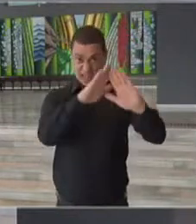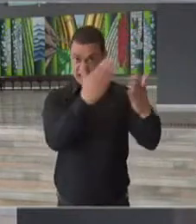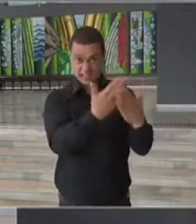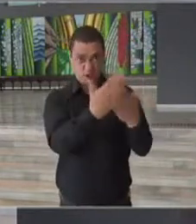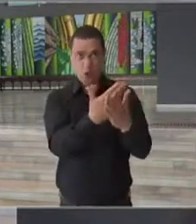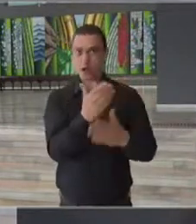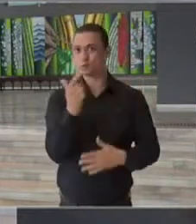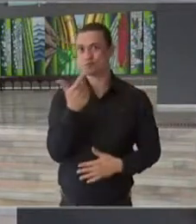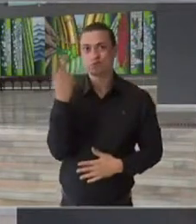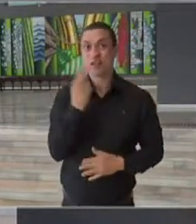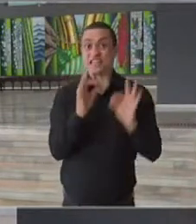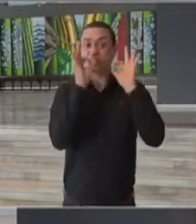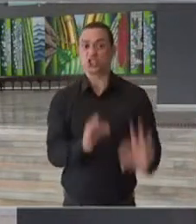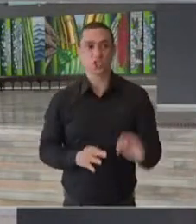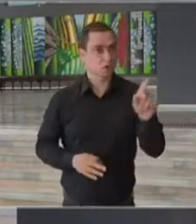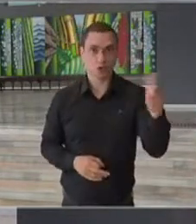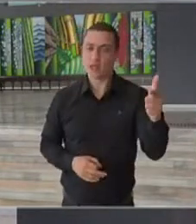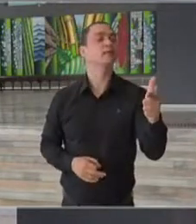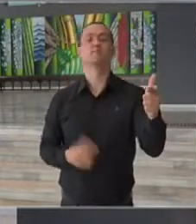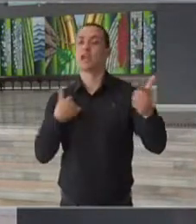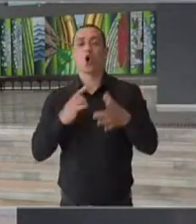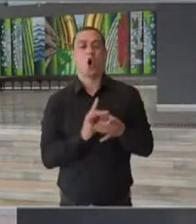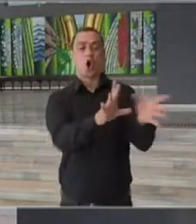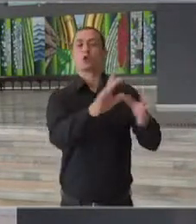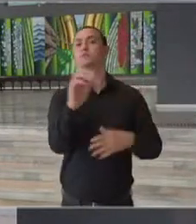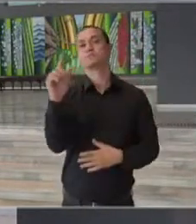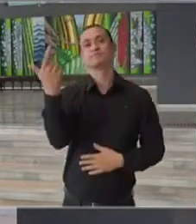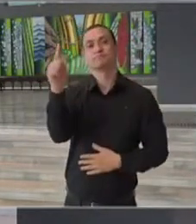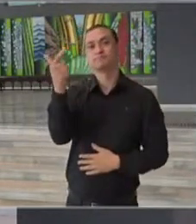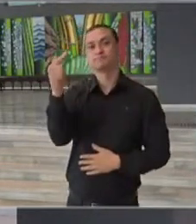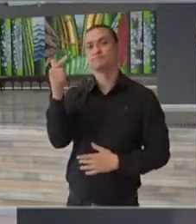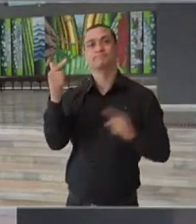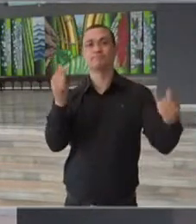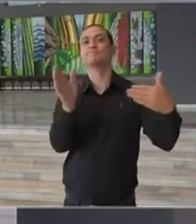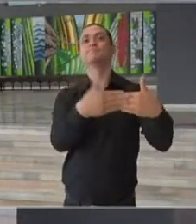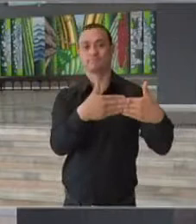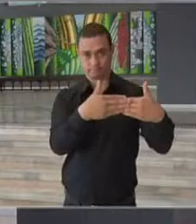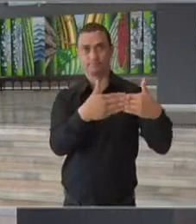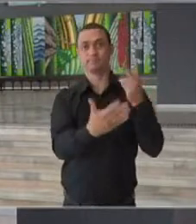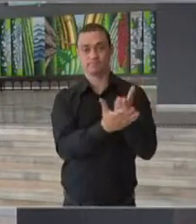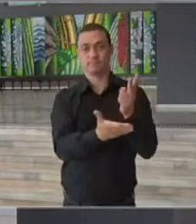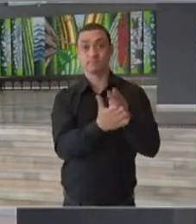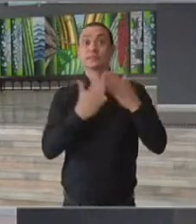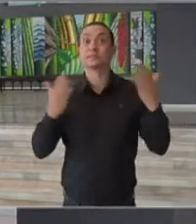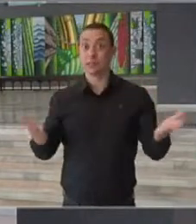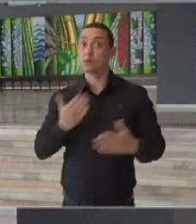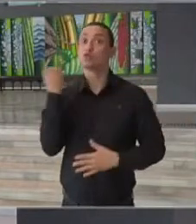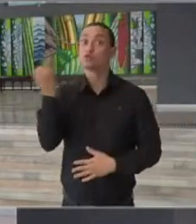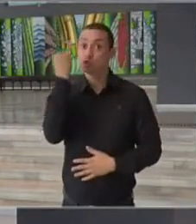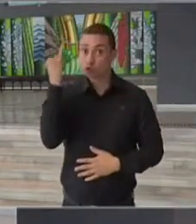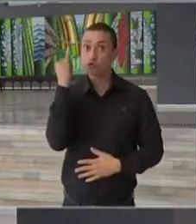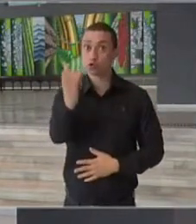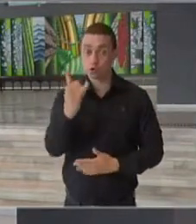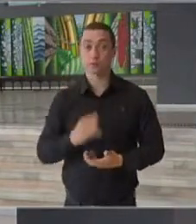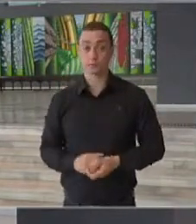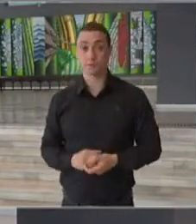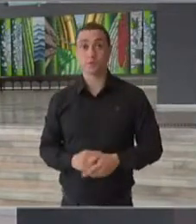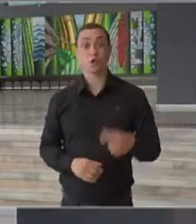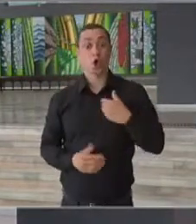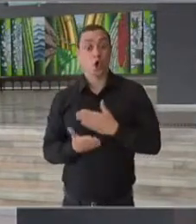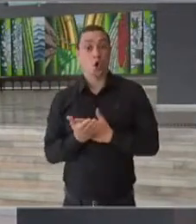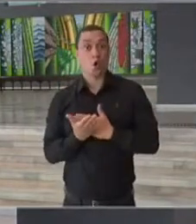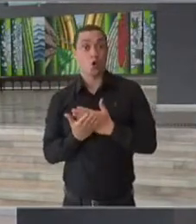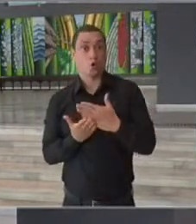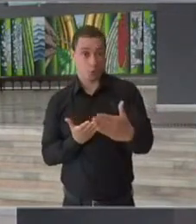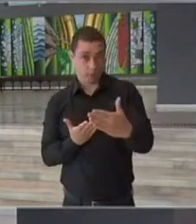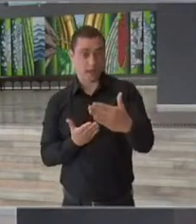as condições garantidas, ela não terá autorização da própria secretaria para o funcionamento. Então isso é muito importante. Nós vamos começar